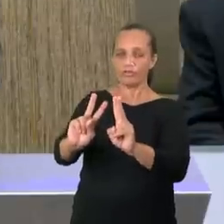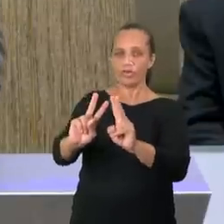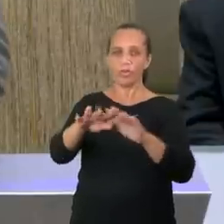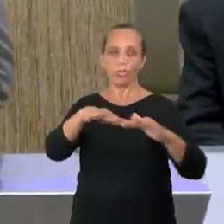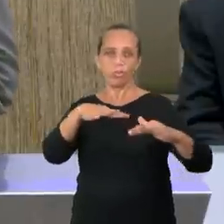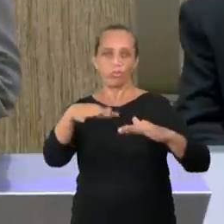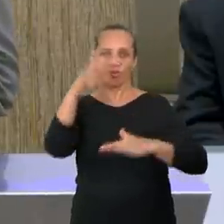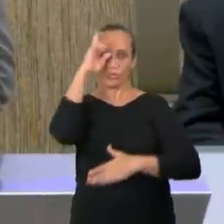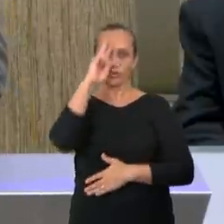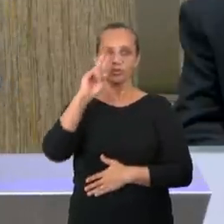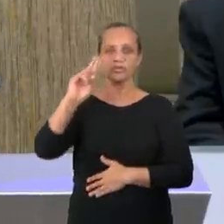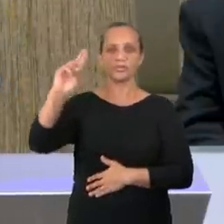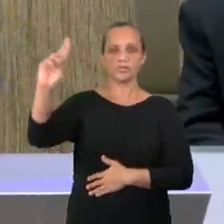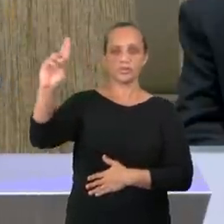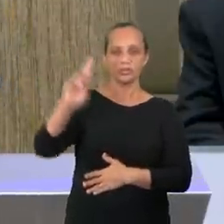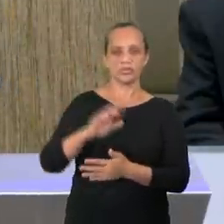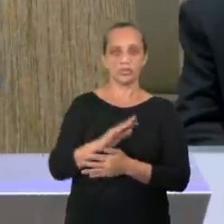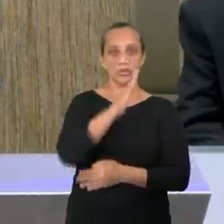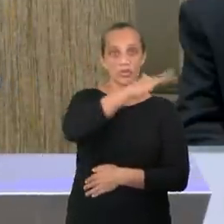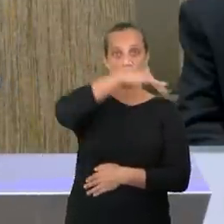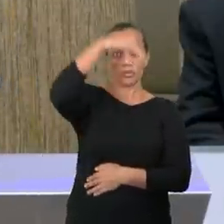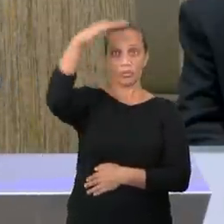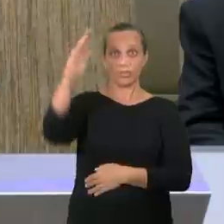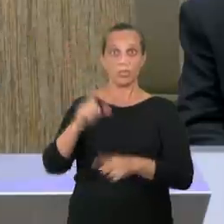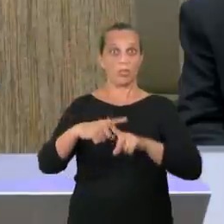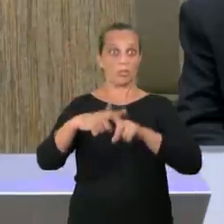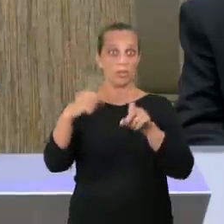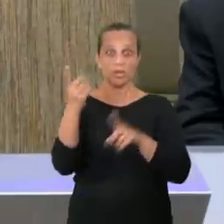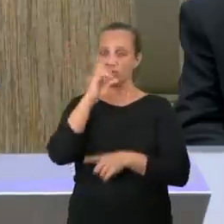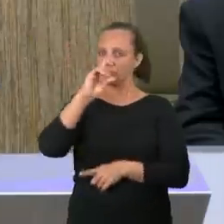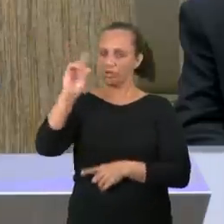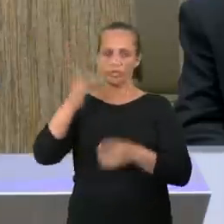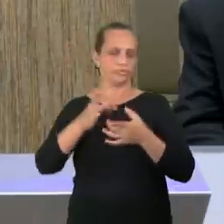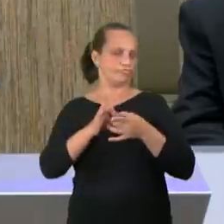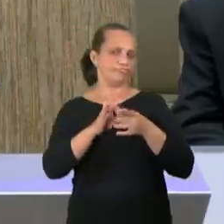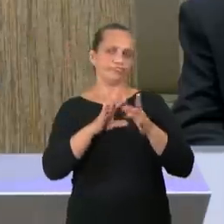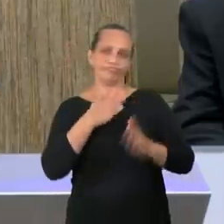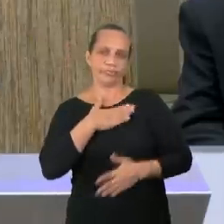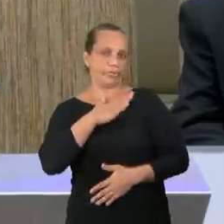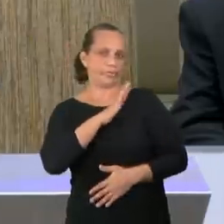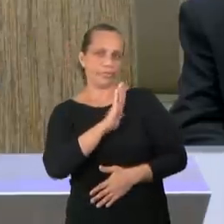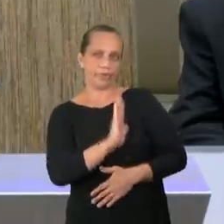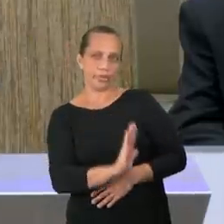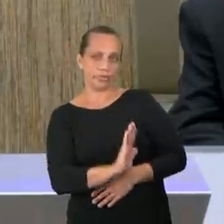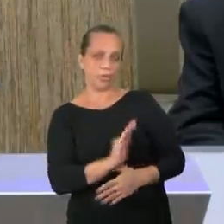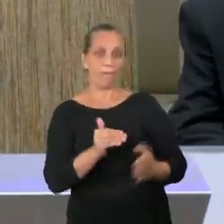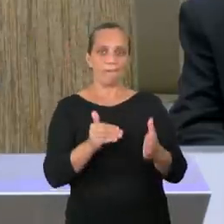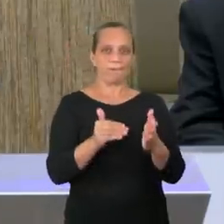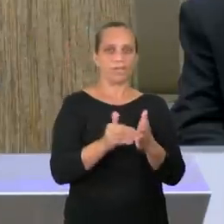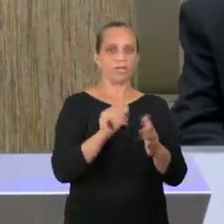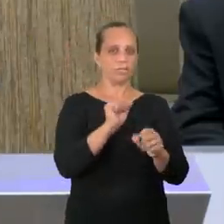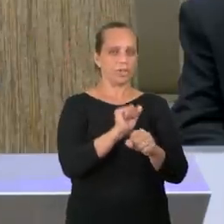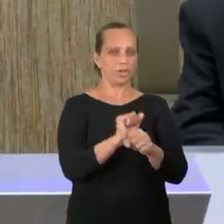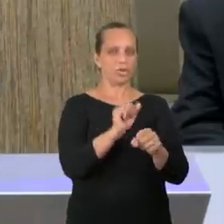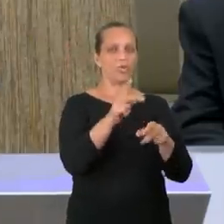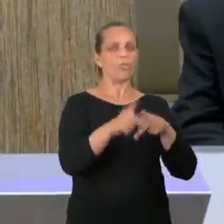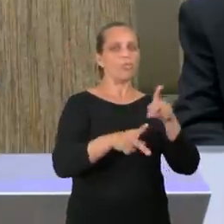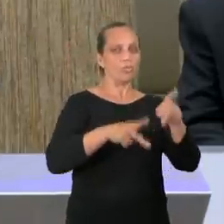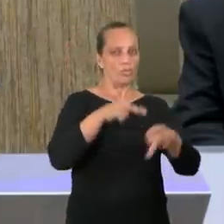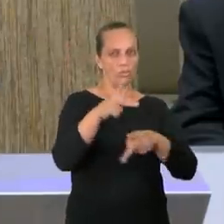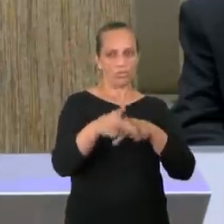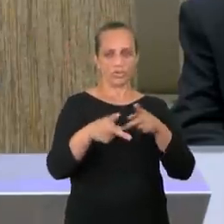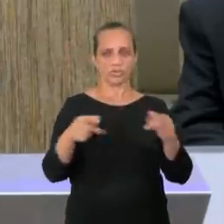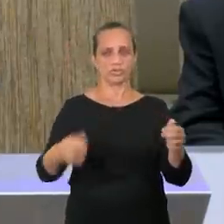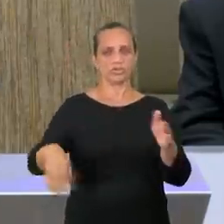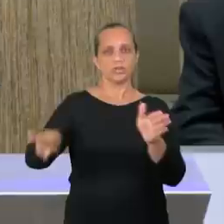no monte, mas Deus não permitiu e colocou limites àquele povo para que não se aproximasse